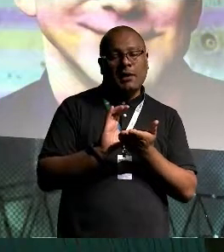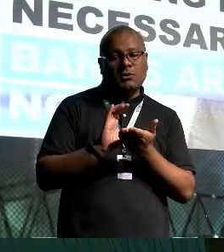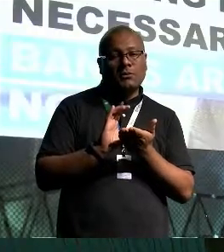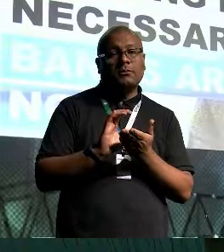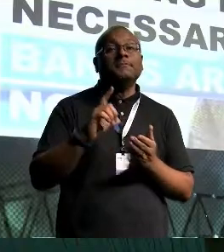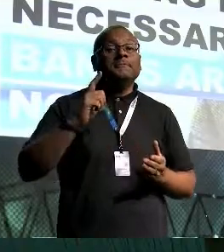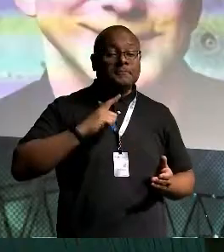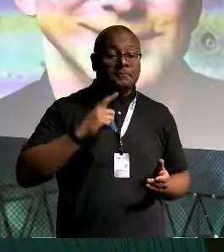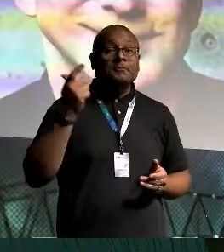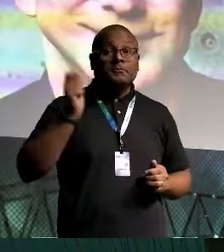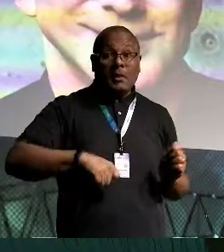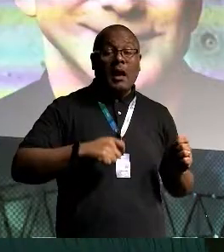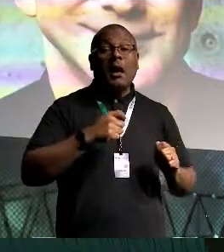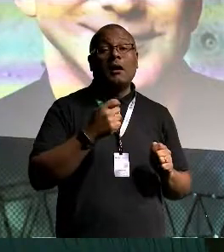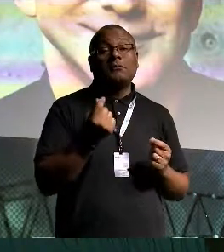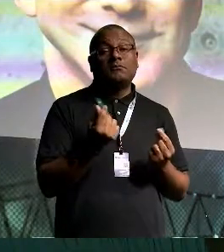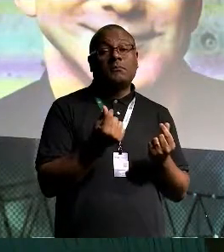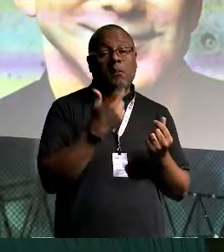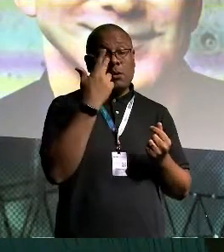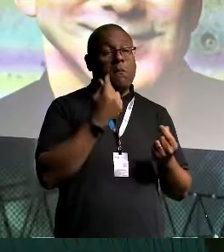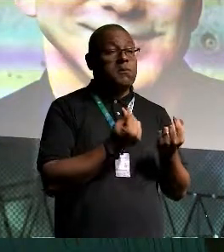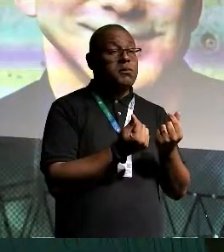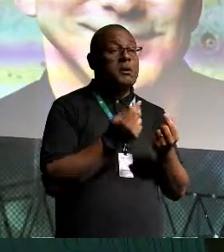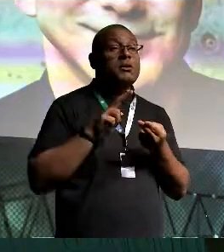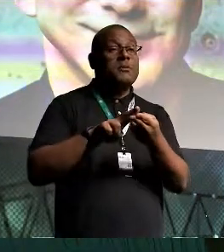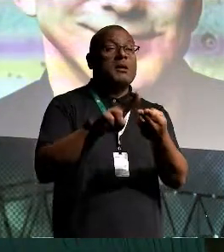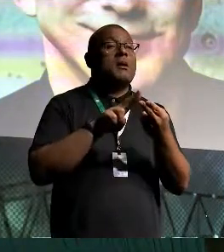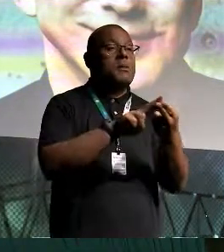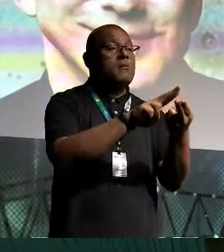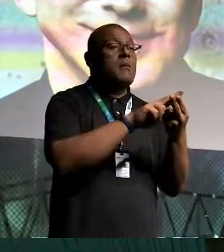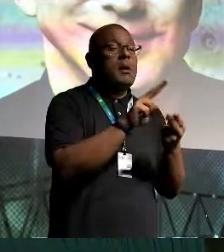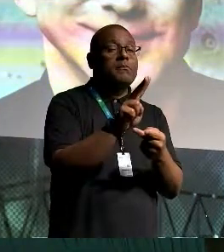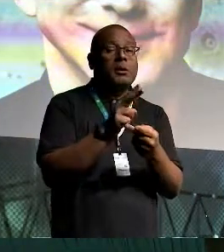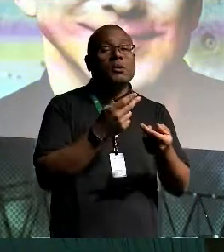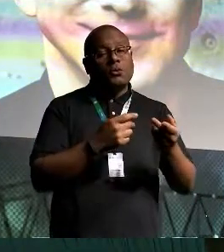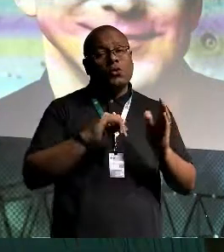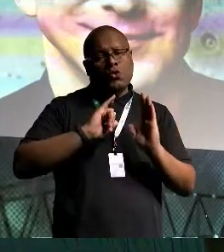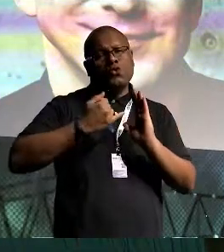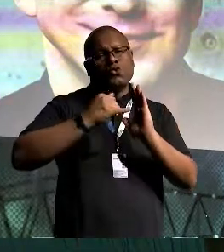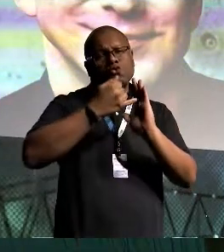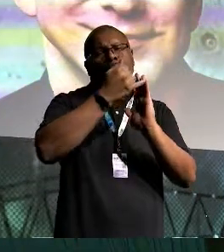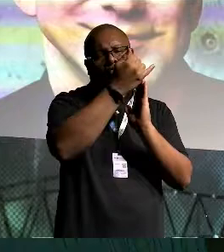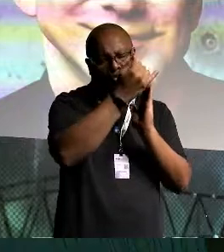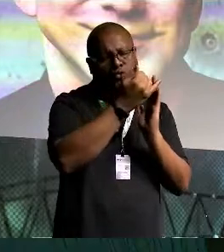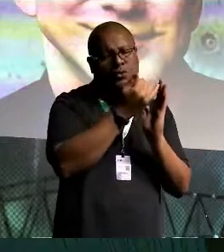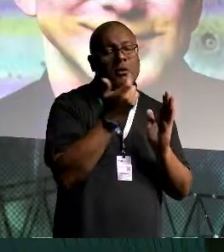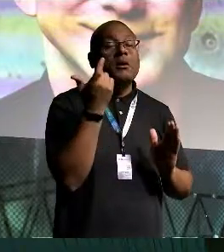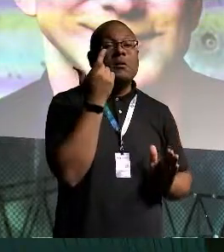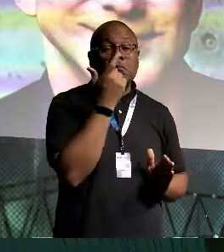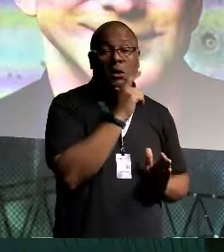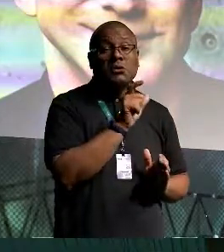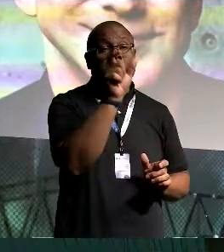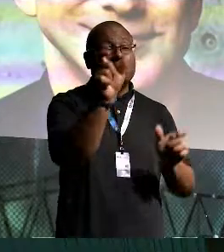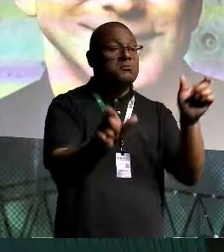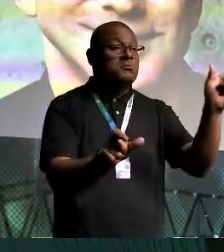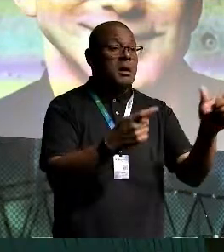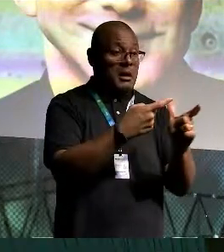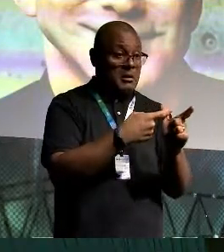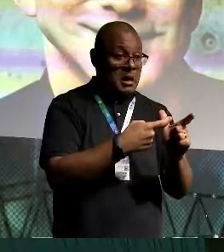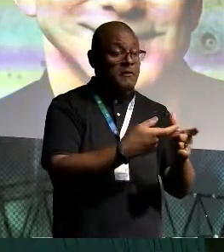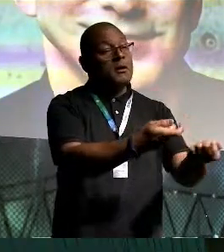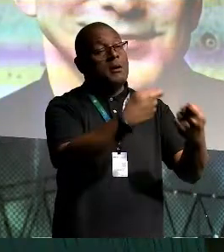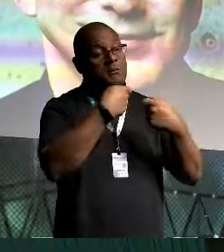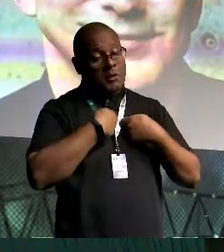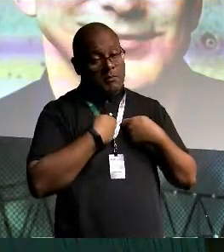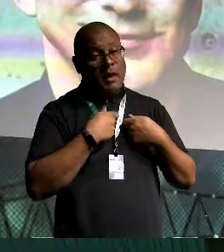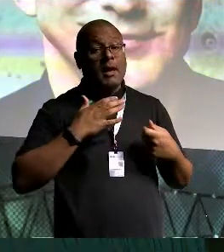agentes superavitários da economia emprestando dinheiro à troca de alguns juros para agentes deficitários da economia,